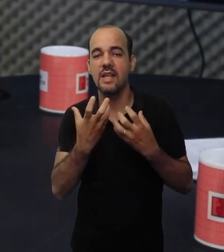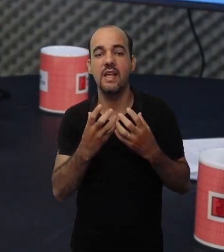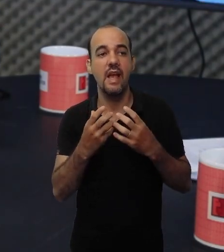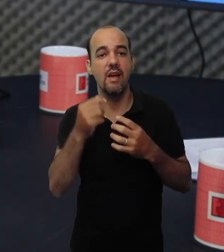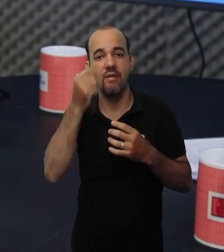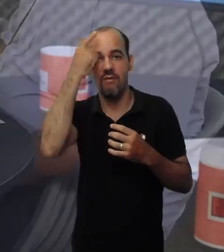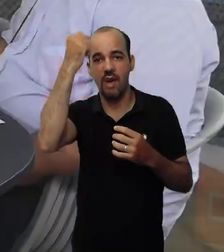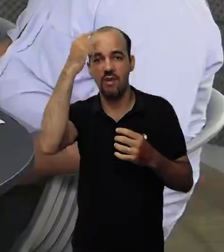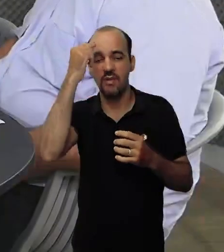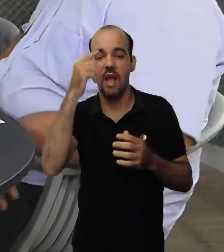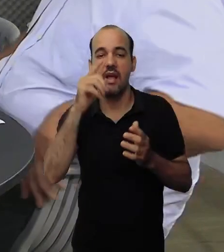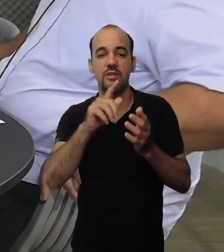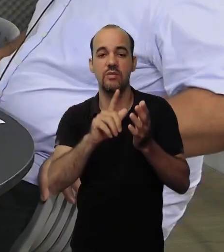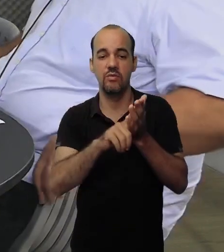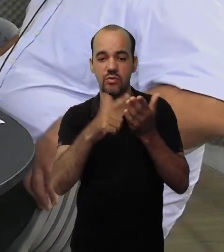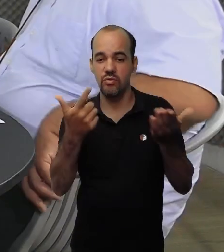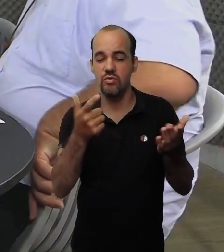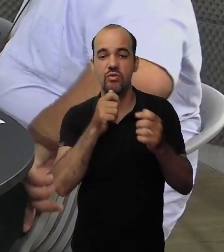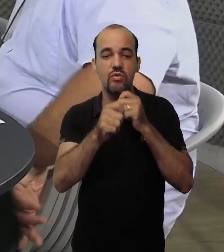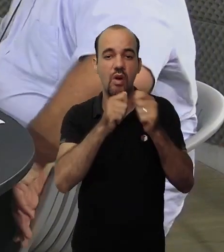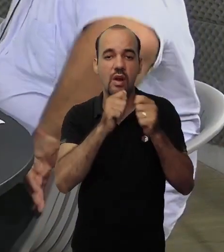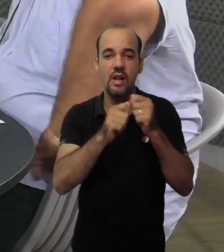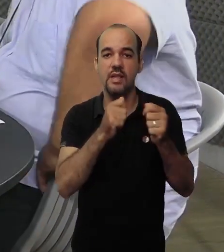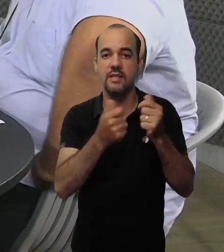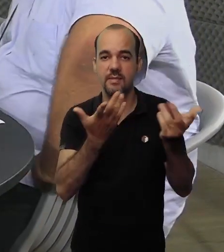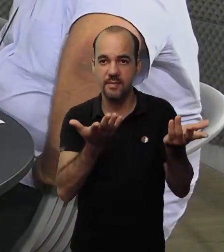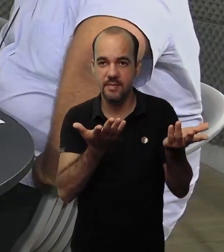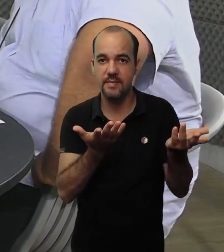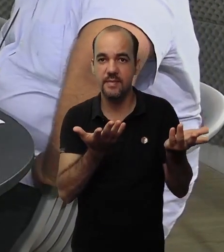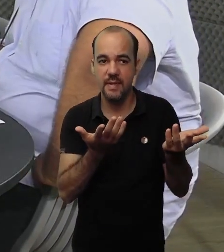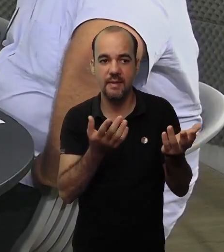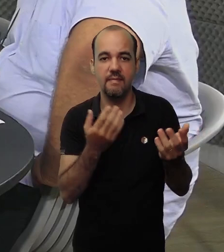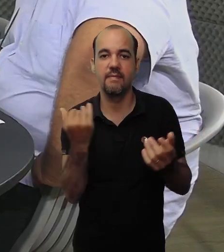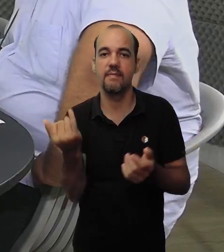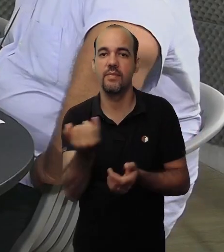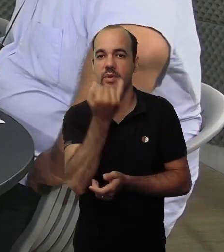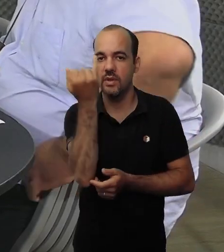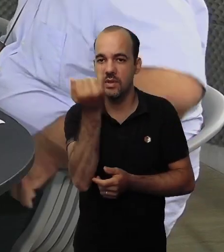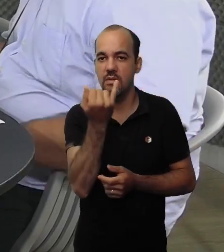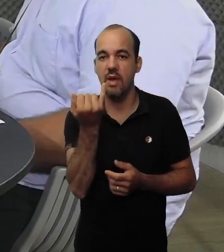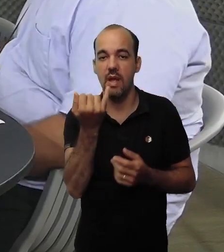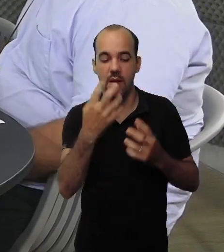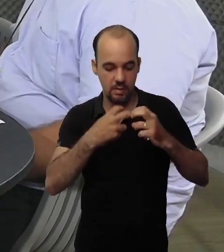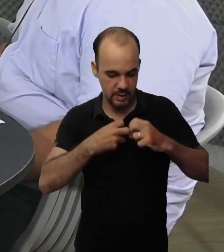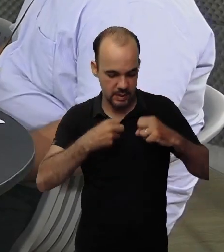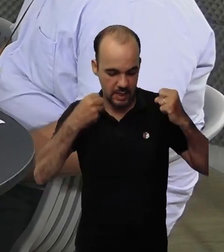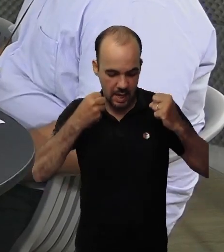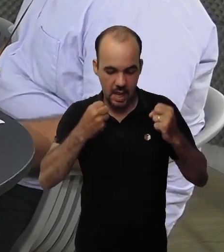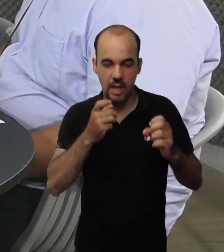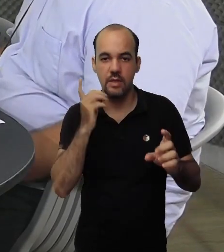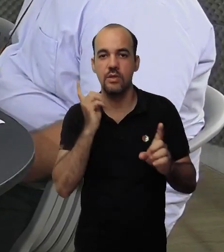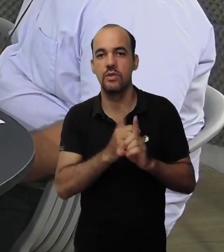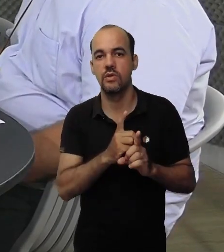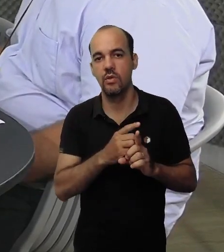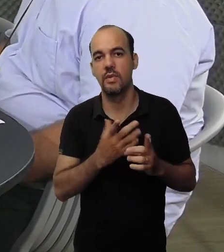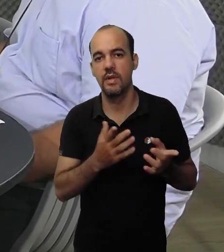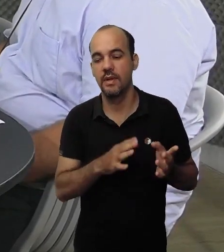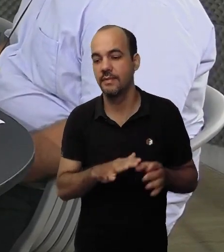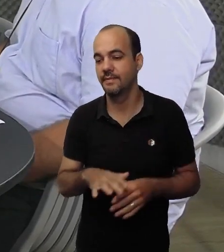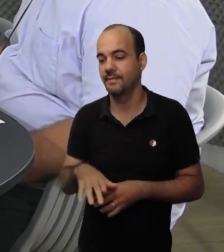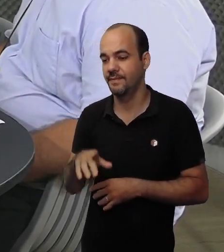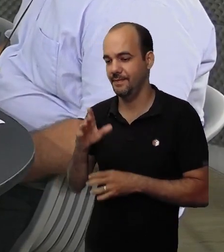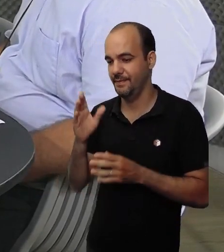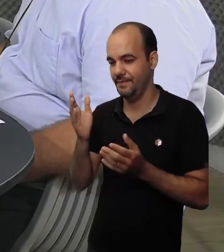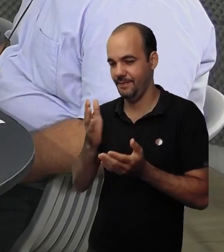gente. Comunicação, né? E não sei se tá lá ainda, mas eu fui tirar uma certidão lá na Metro Norte